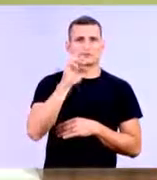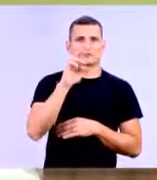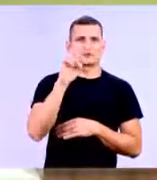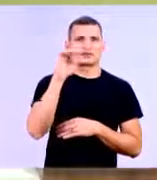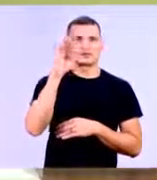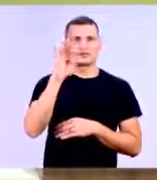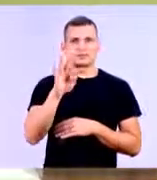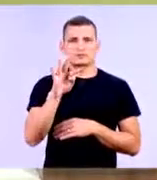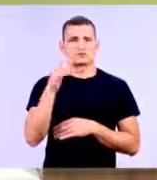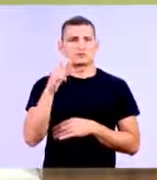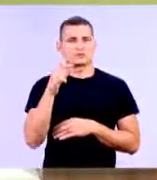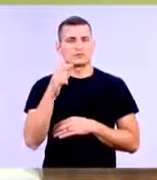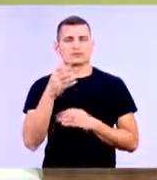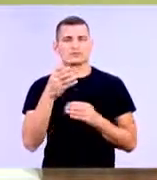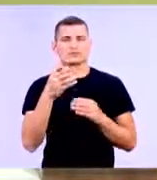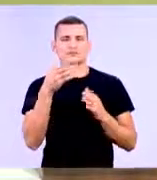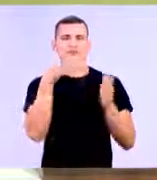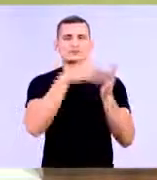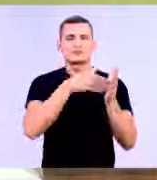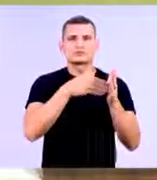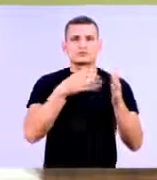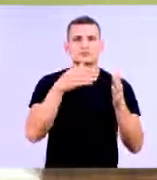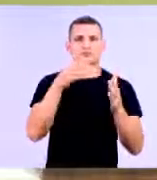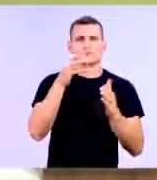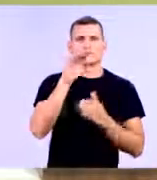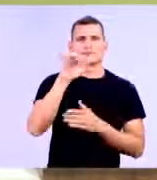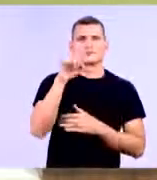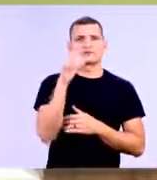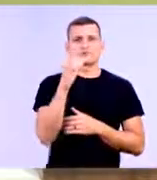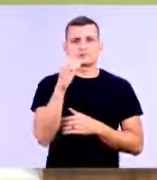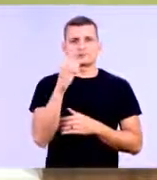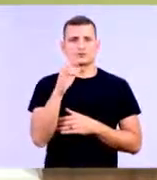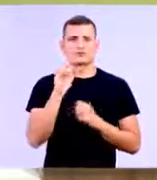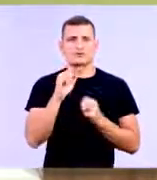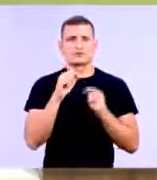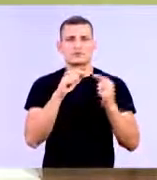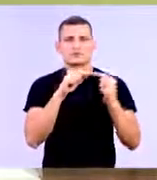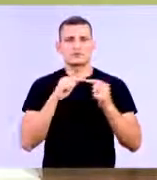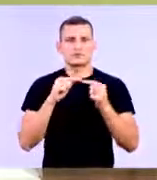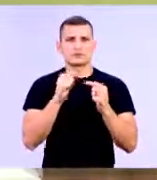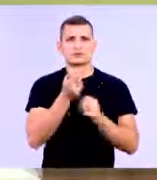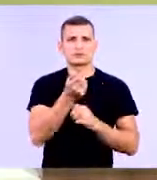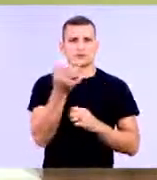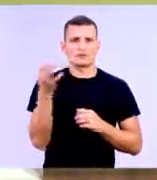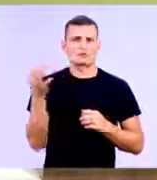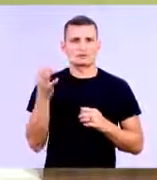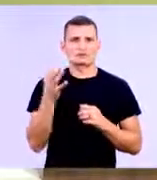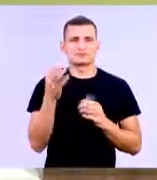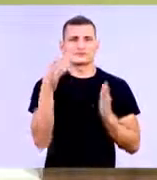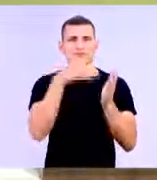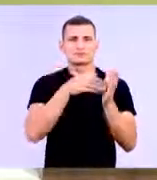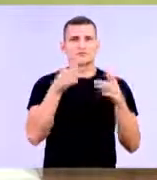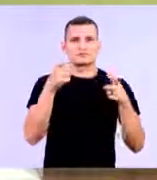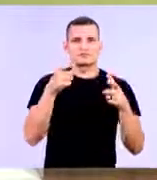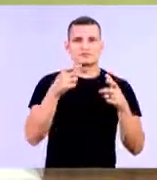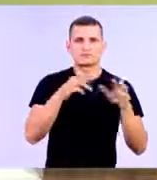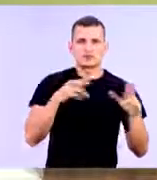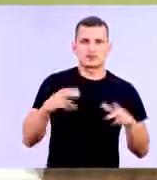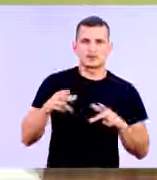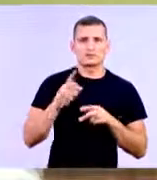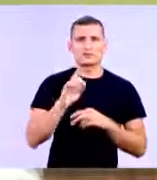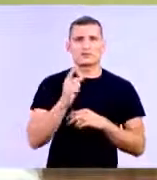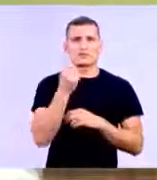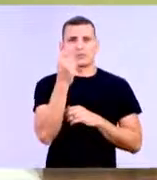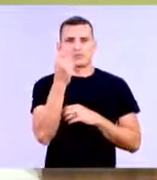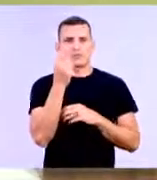eles não têm um destino fixo externo. Você pode conectar com vários destinos diferentes e não utilizar uma porta específica nesse ambiente.